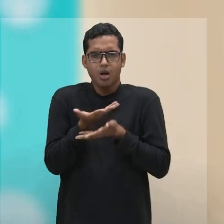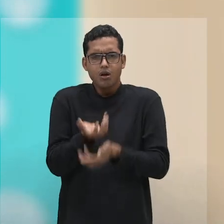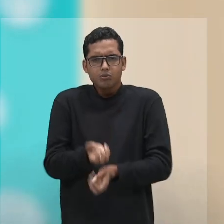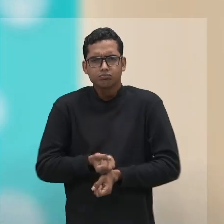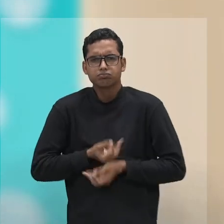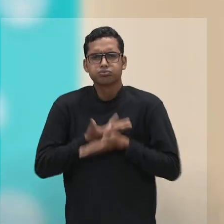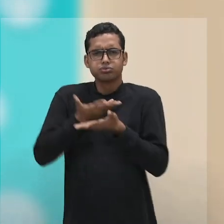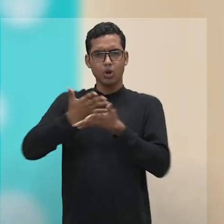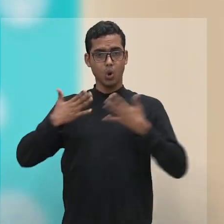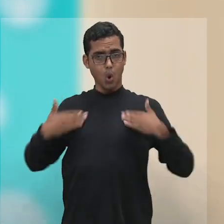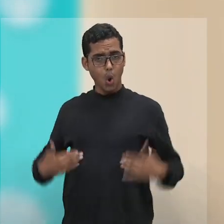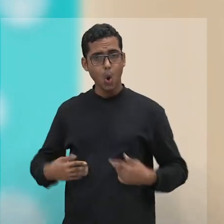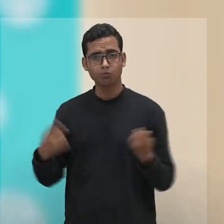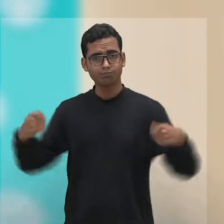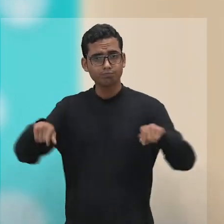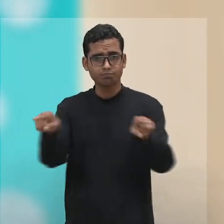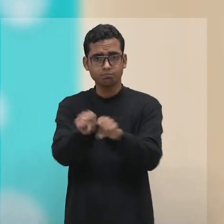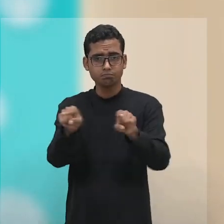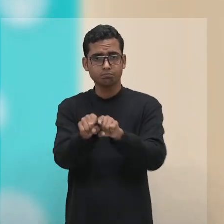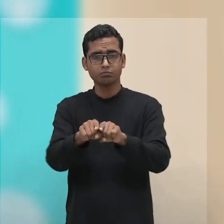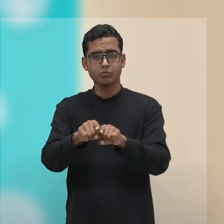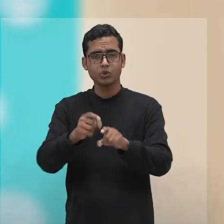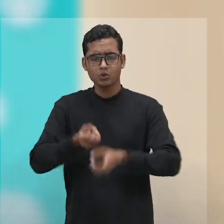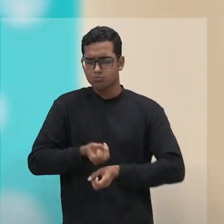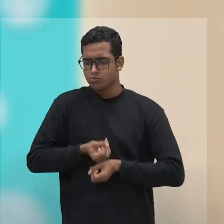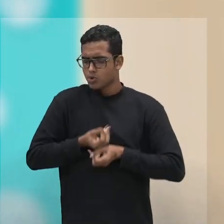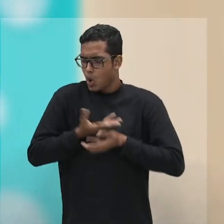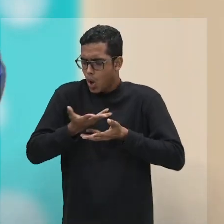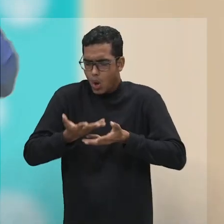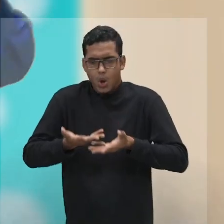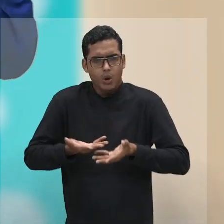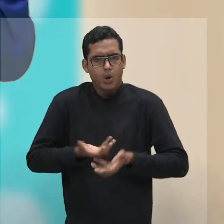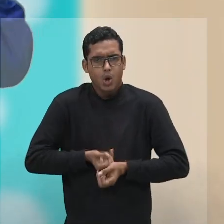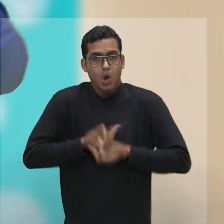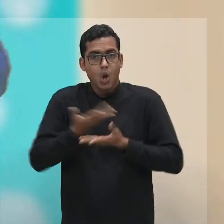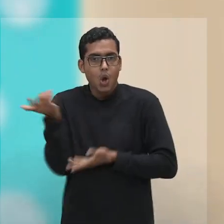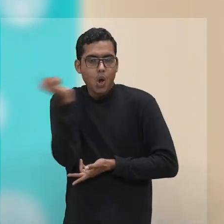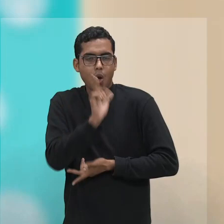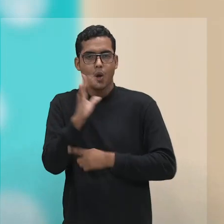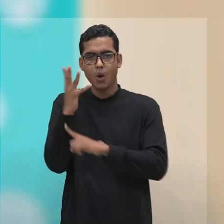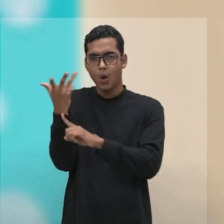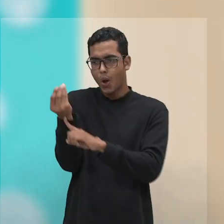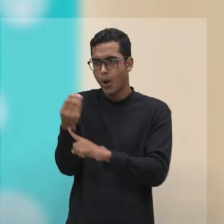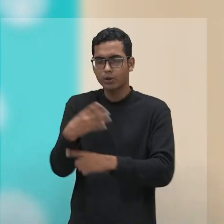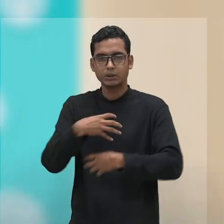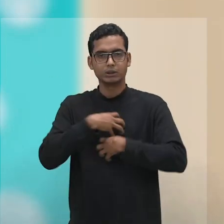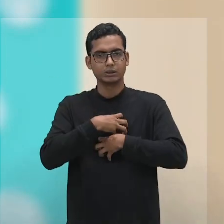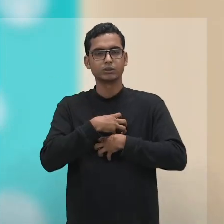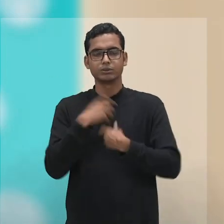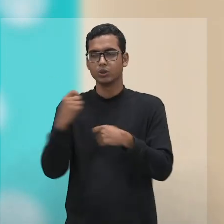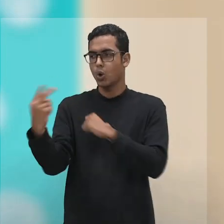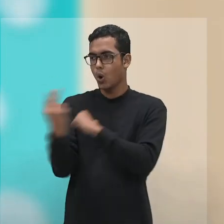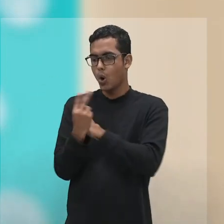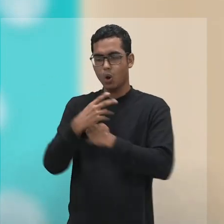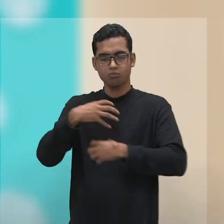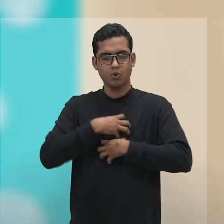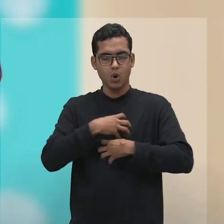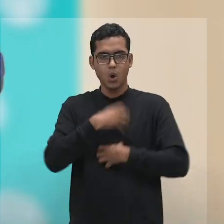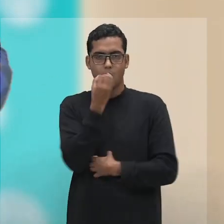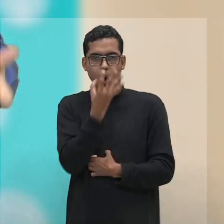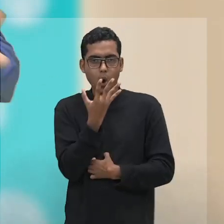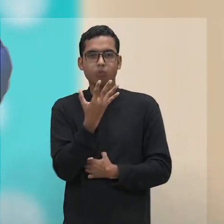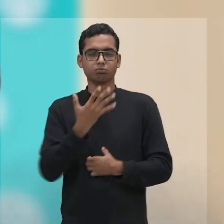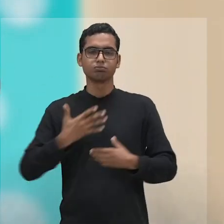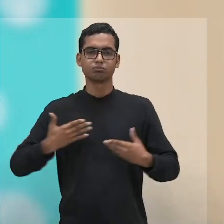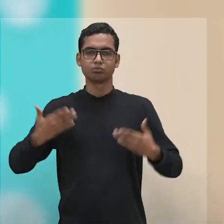meu corpo também vai falar. E a arte, ela trabalha muito isso, a questão do bem-estar e a expressão corporal,